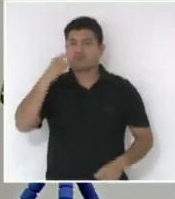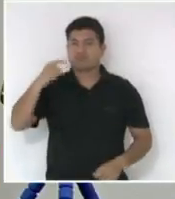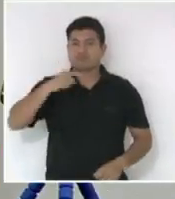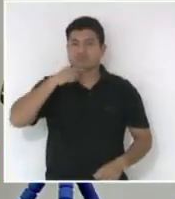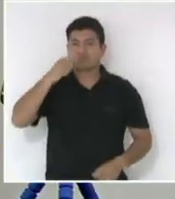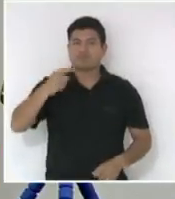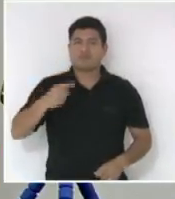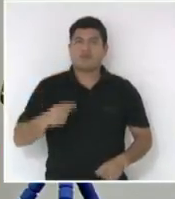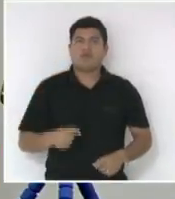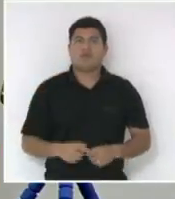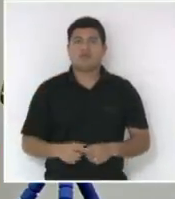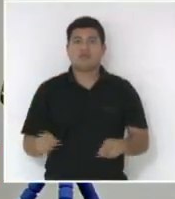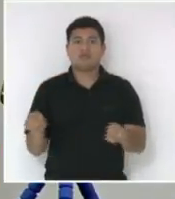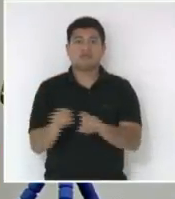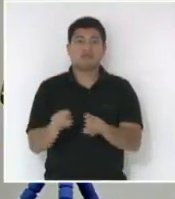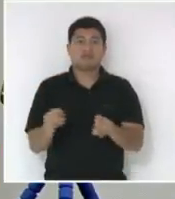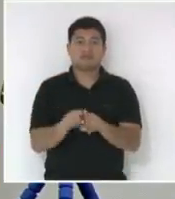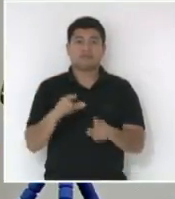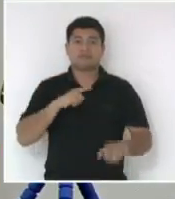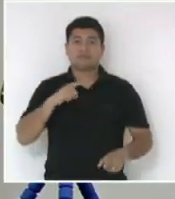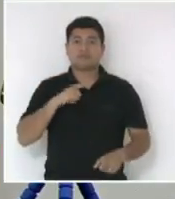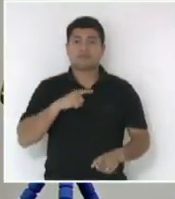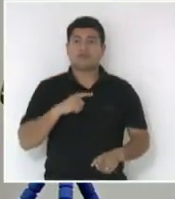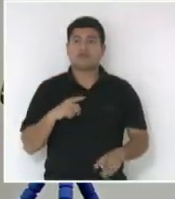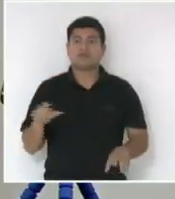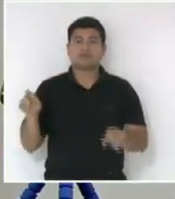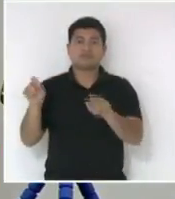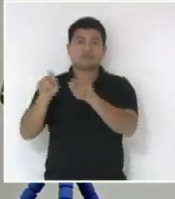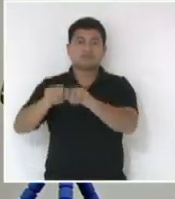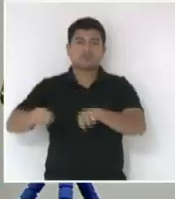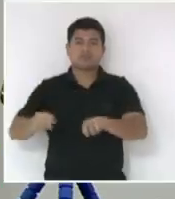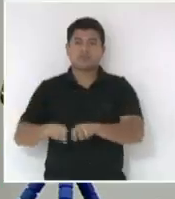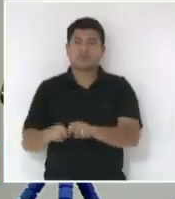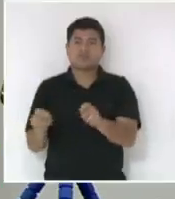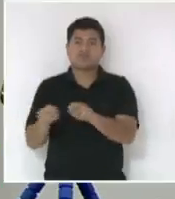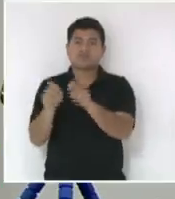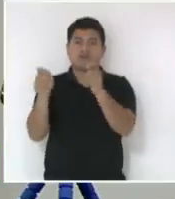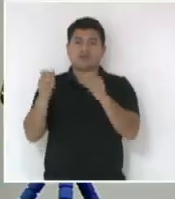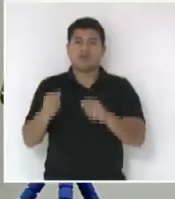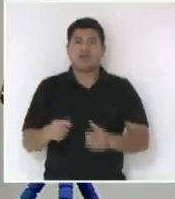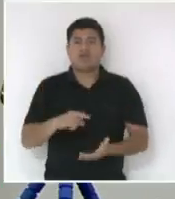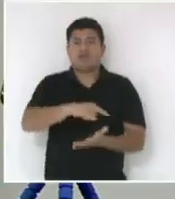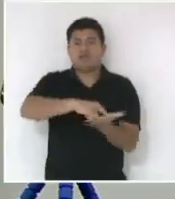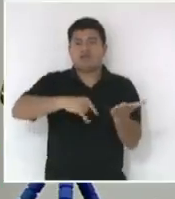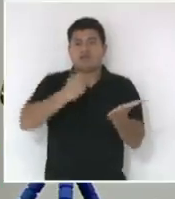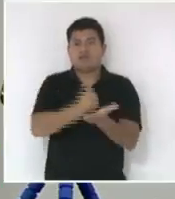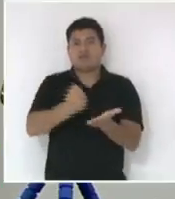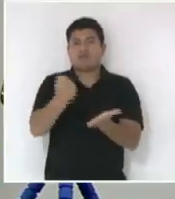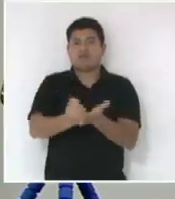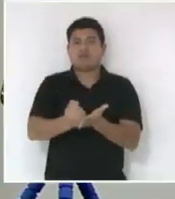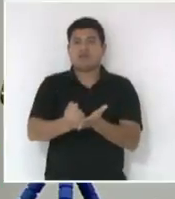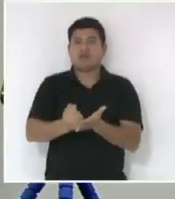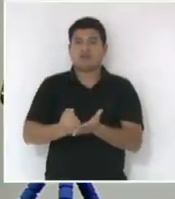estão enfrentando a destruição de documentos na fronteira pelos militares.